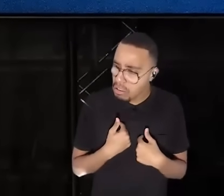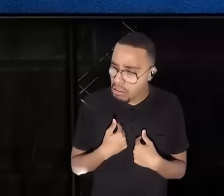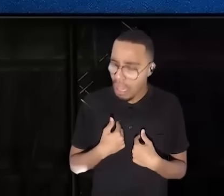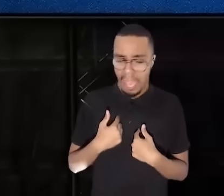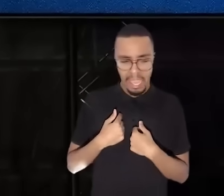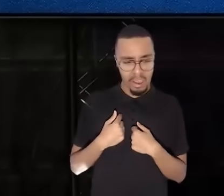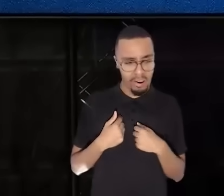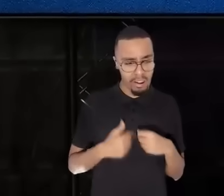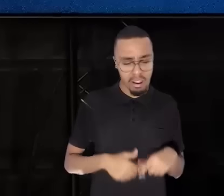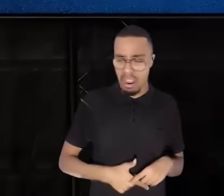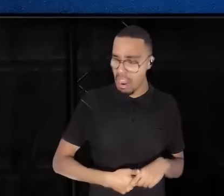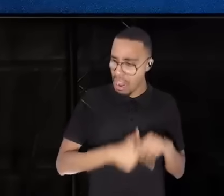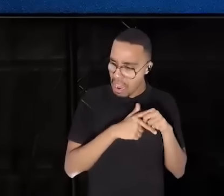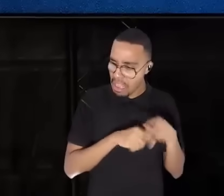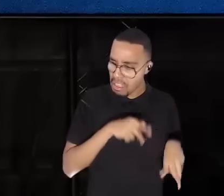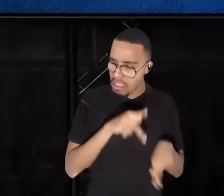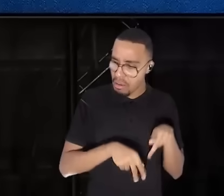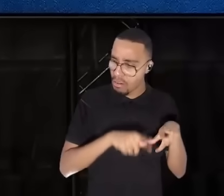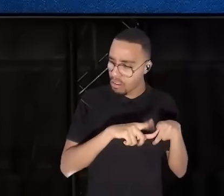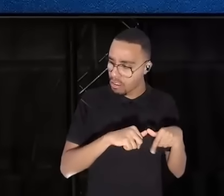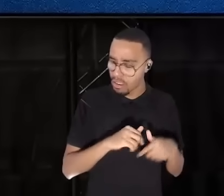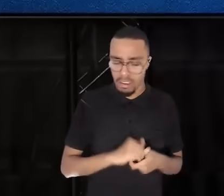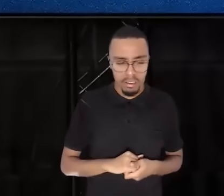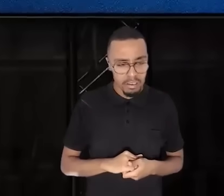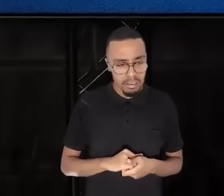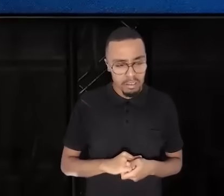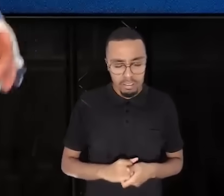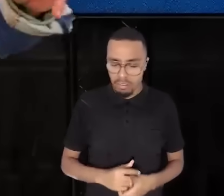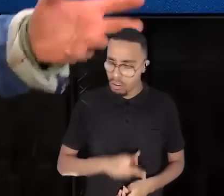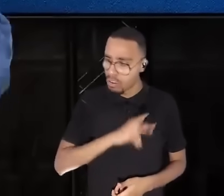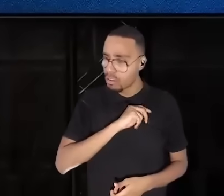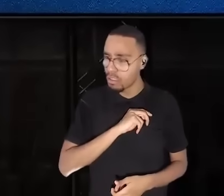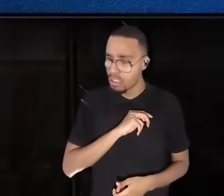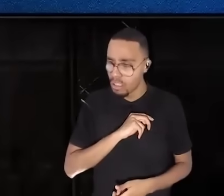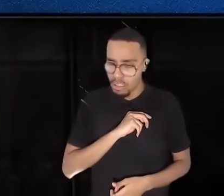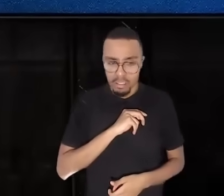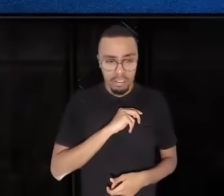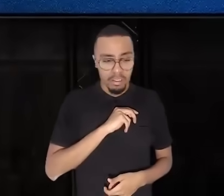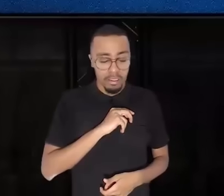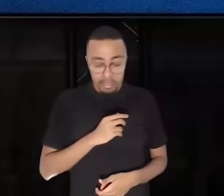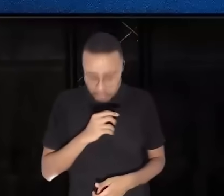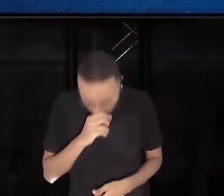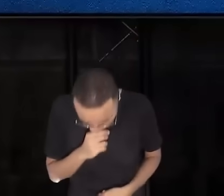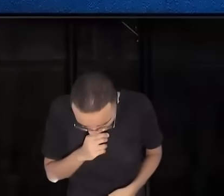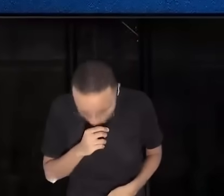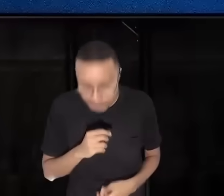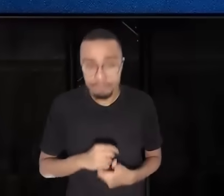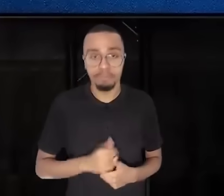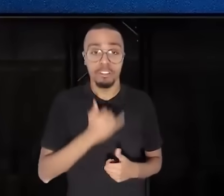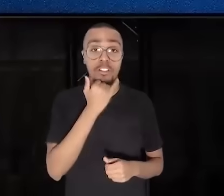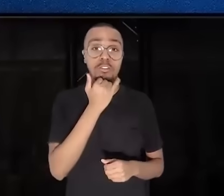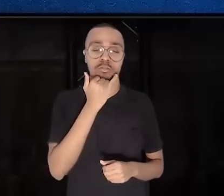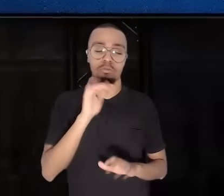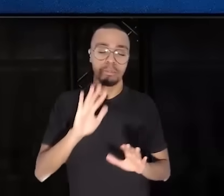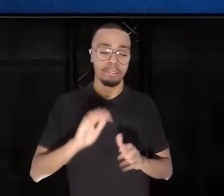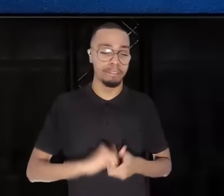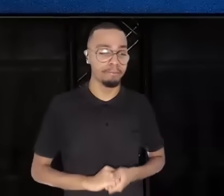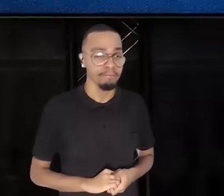você vai libertar o meu povo. E você vai dizer para aquele homem que domina sobre toda a terra, Deus